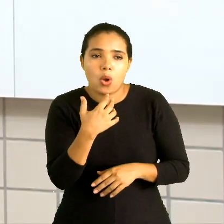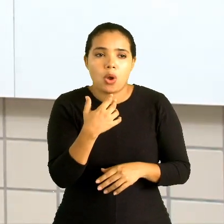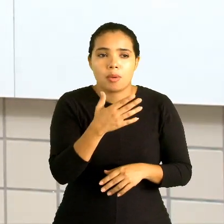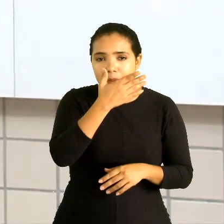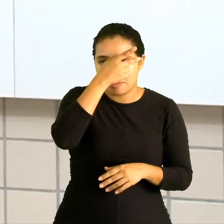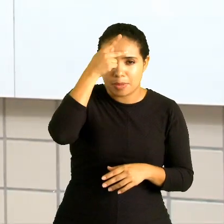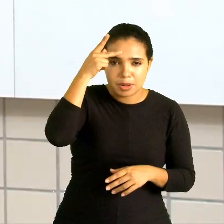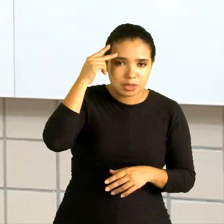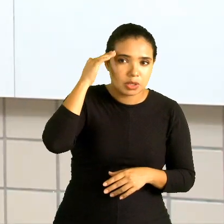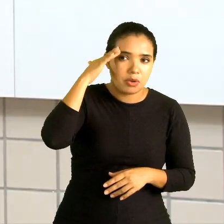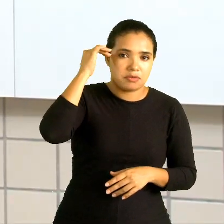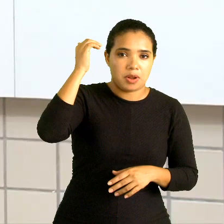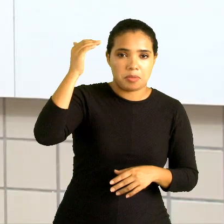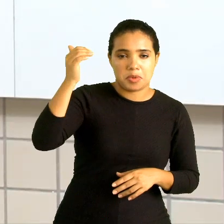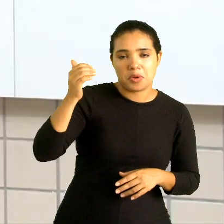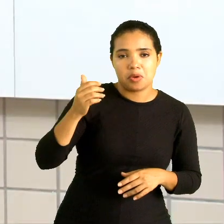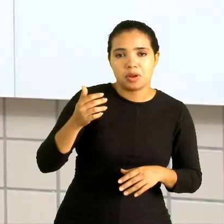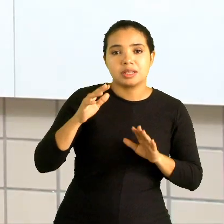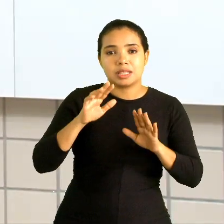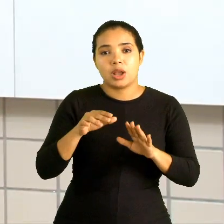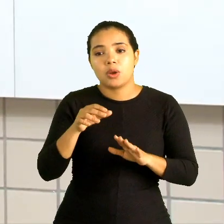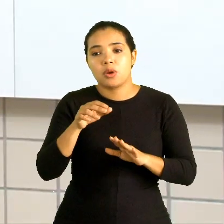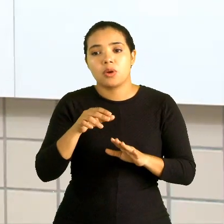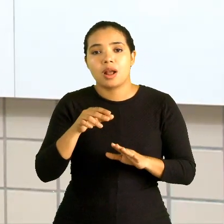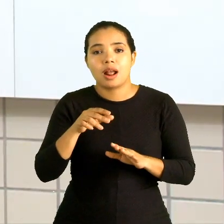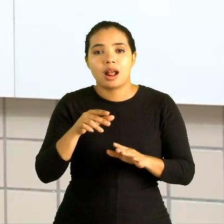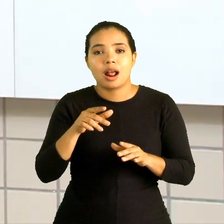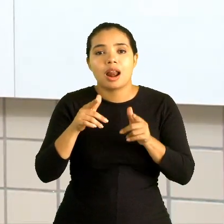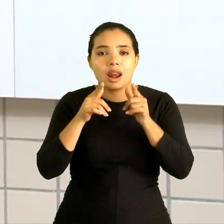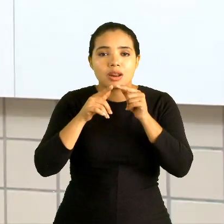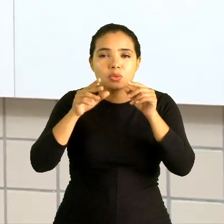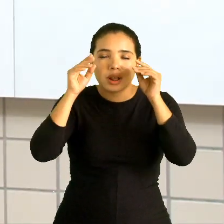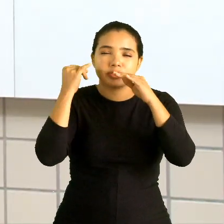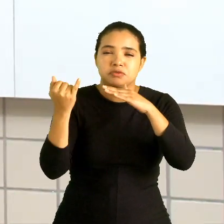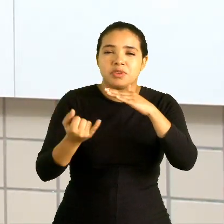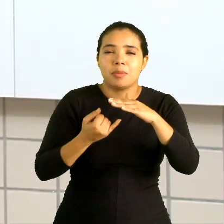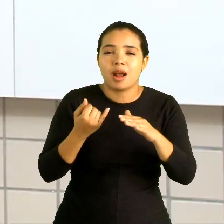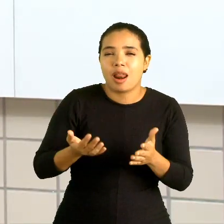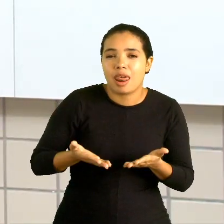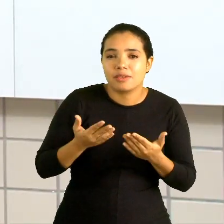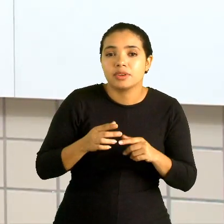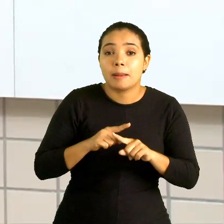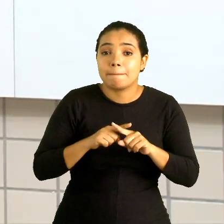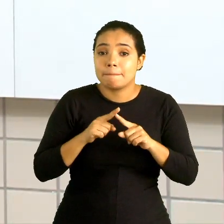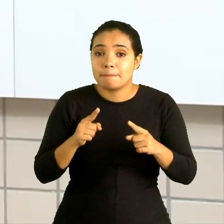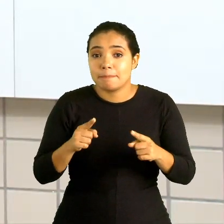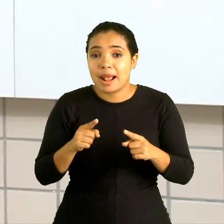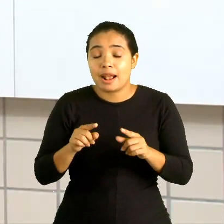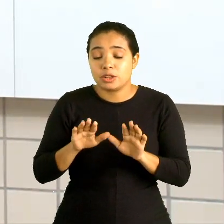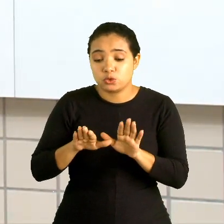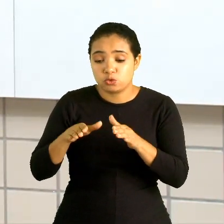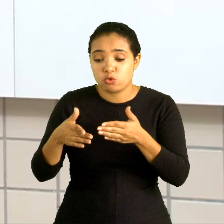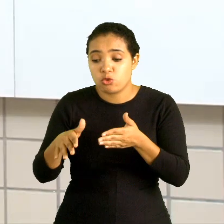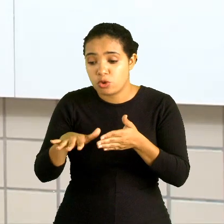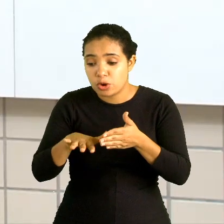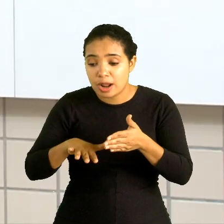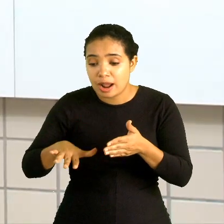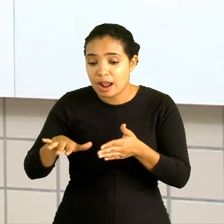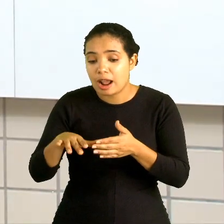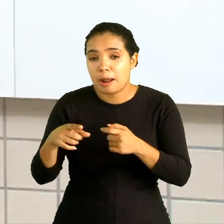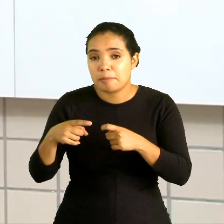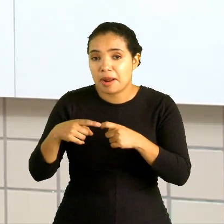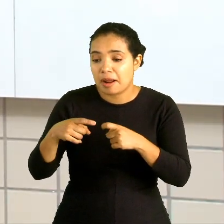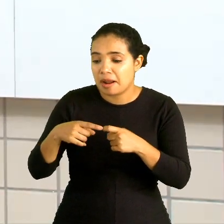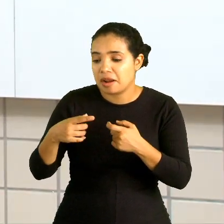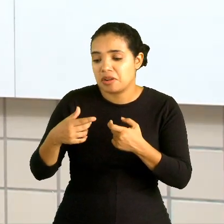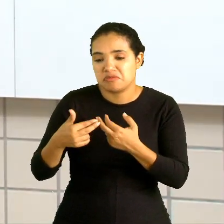celebridade, normalmente nós usamos um tom mais informal. Mas se for uma entrevista com algum especialista em alguma área,